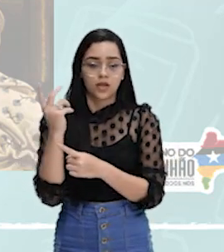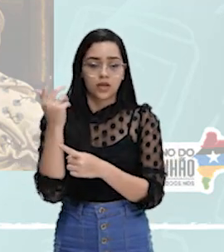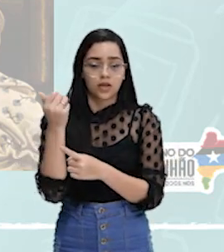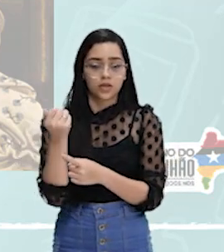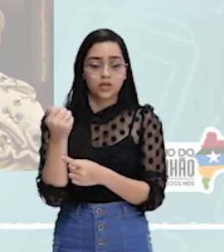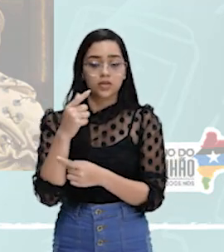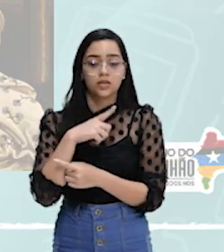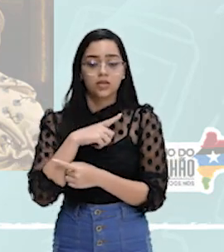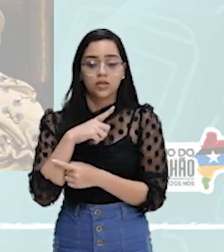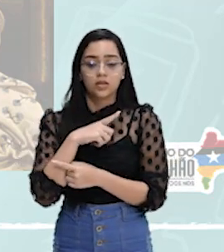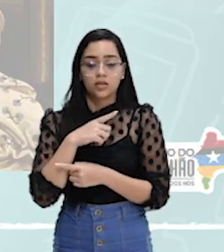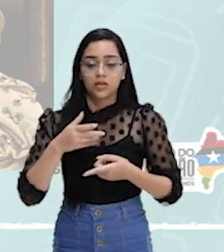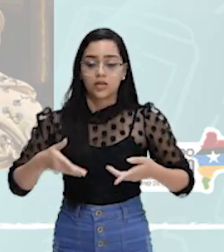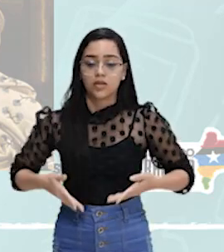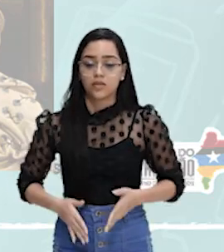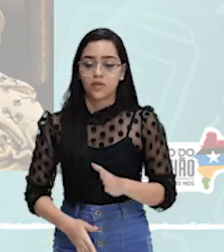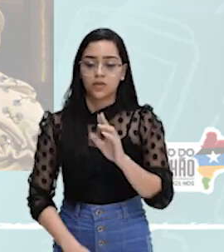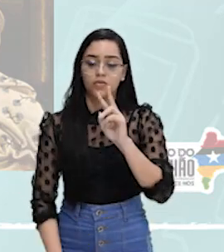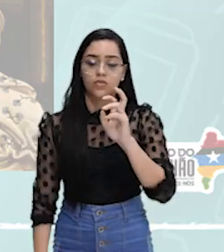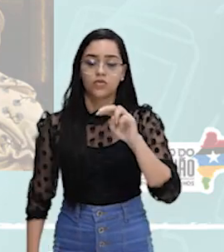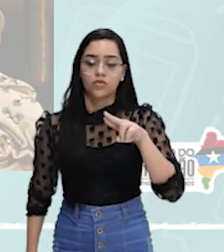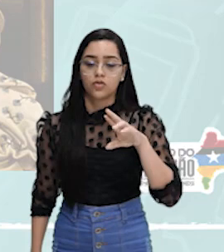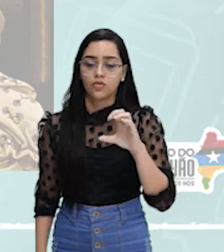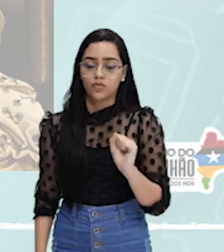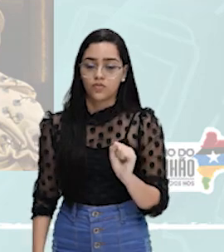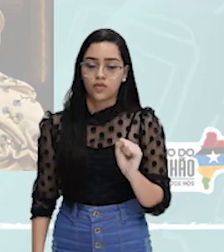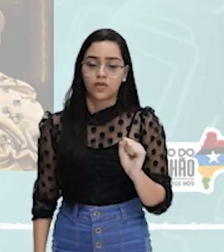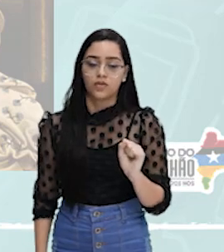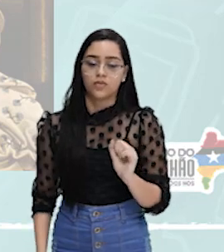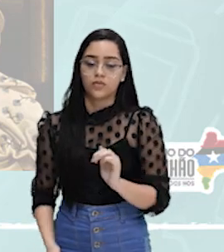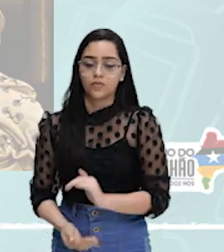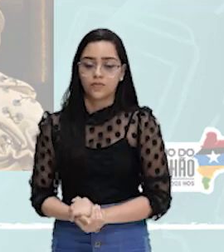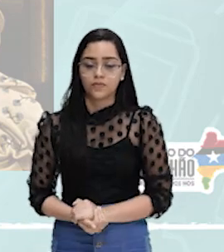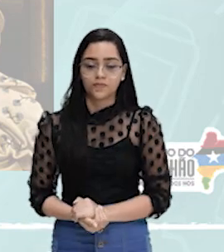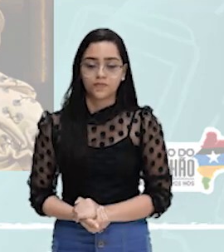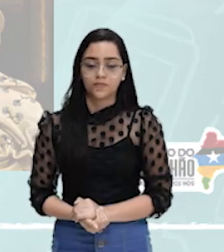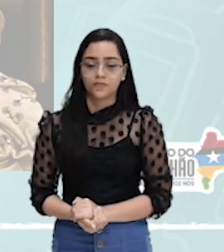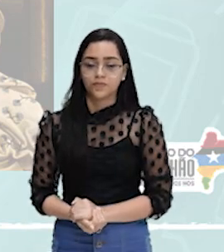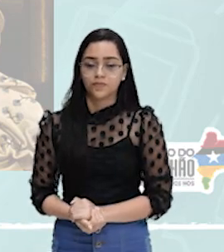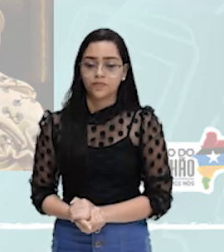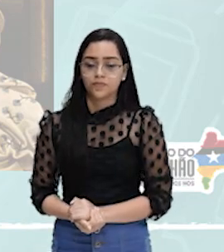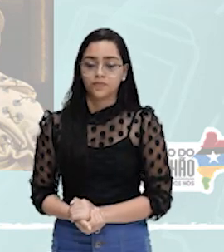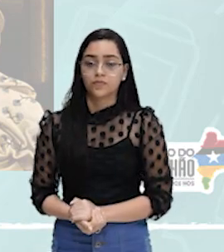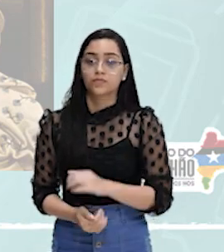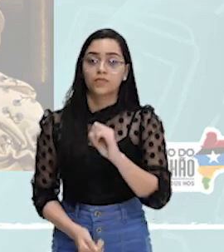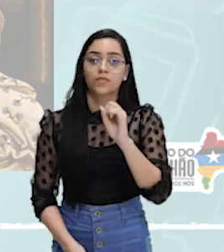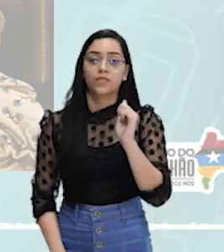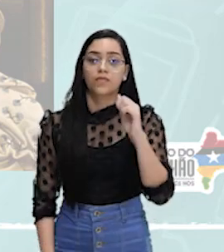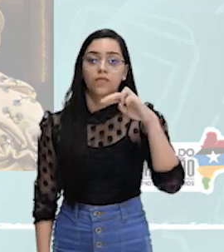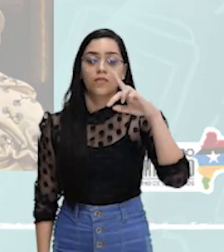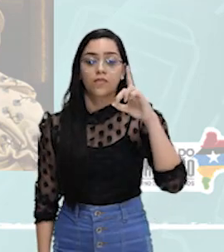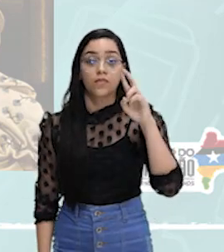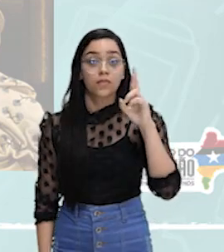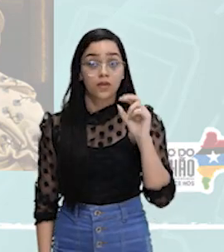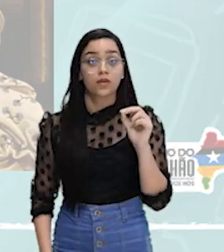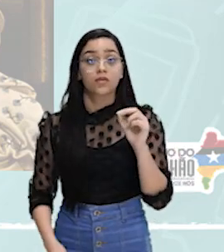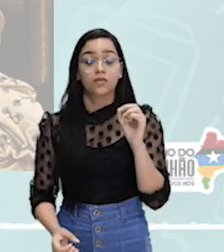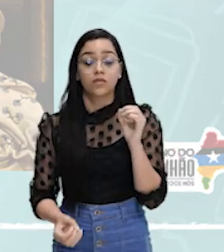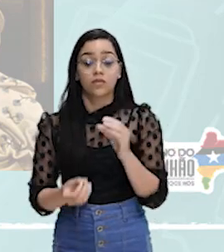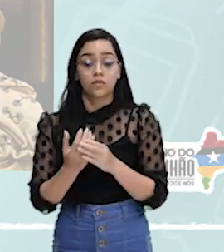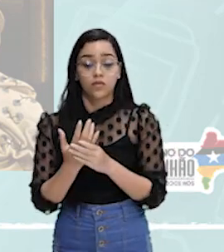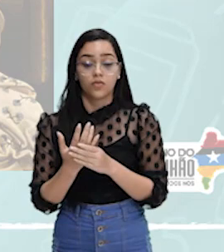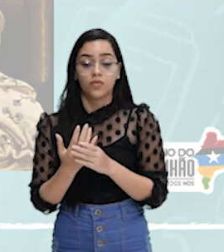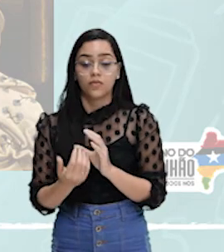é a obra Nascimento de Vênus, do Sandro Botticelli. Sandro Botticelli, autor da